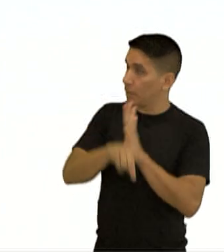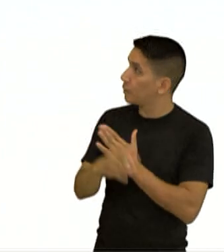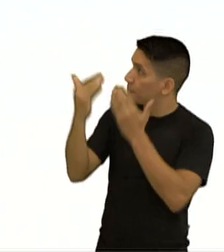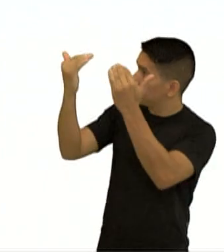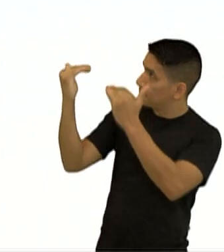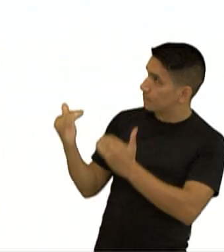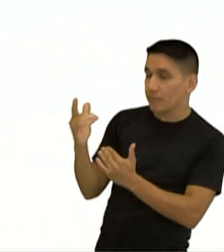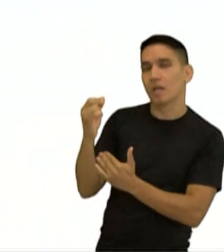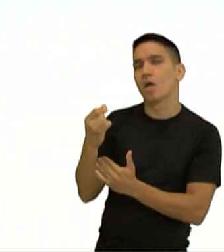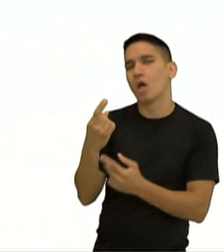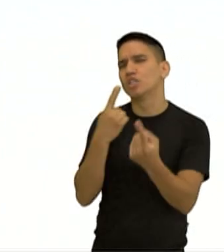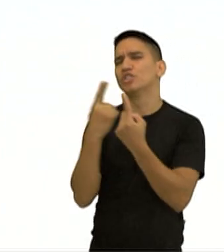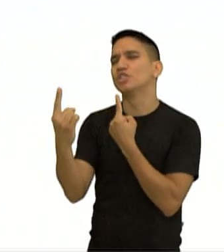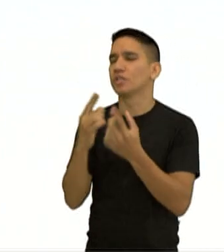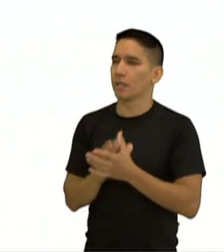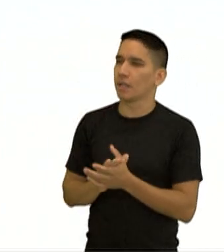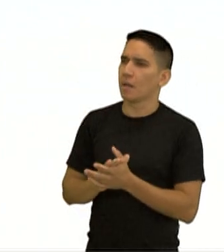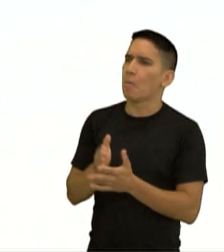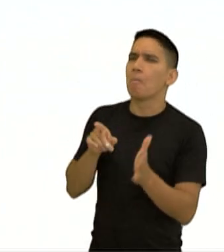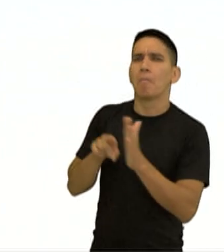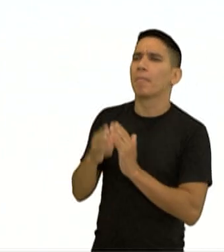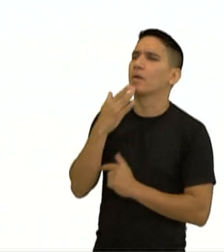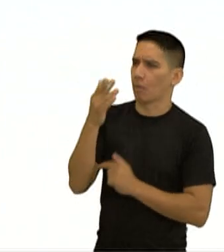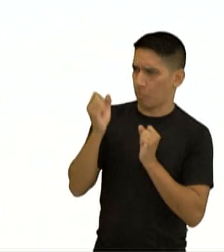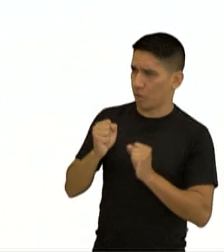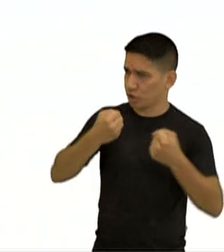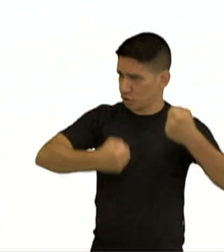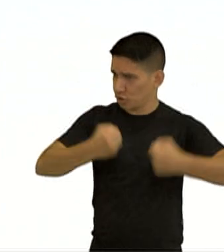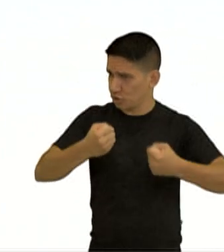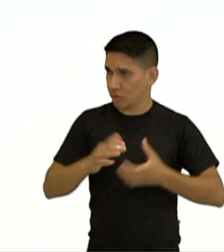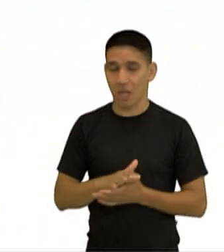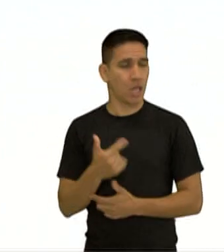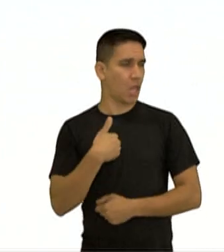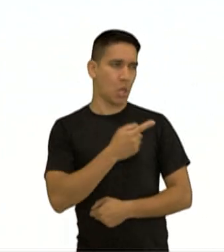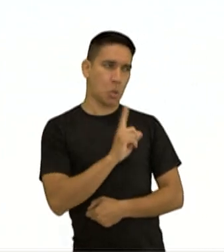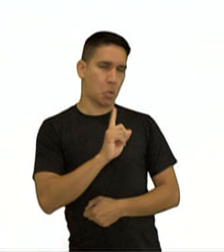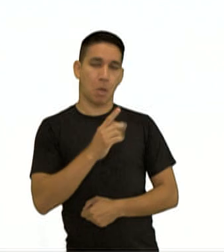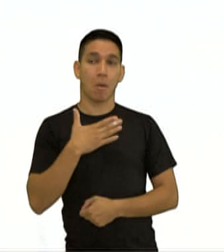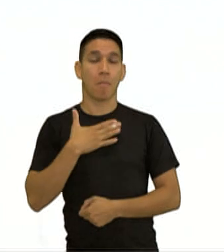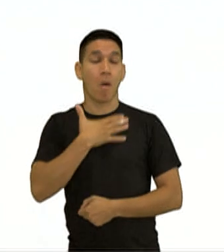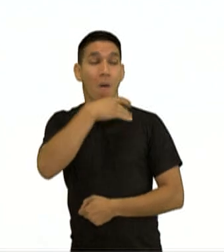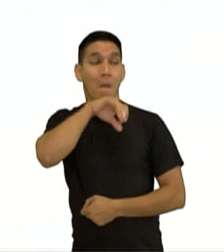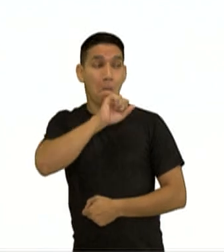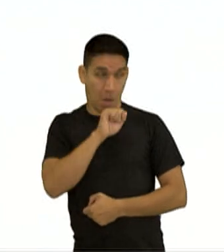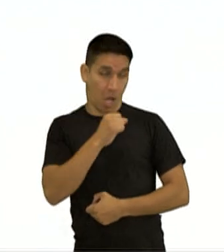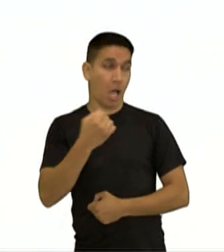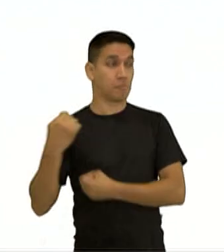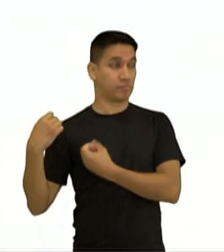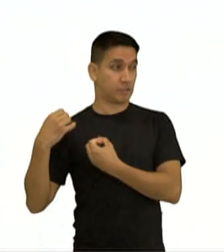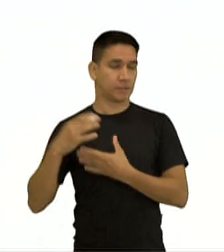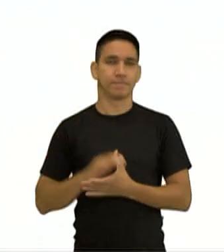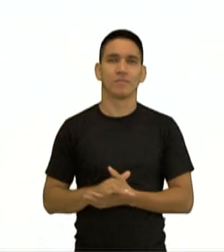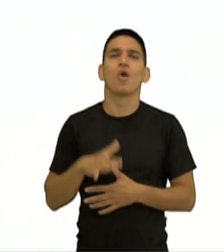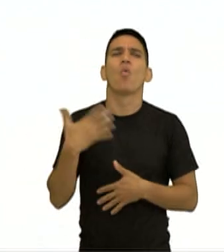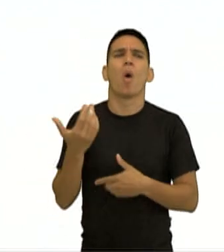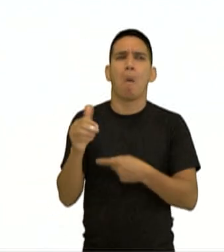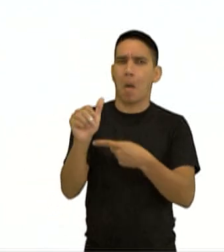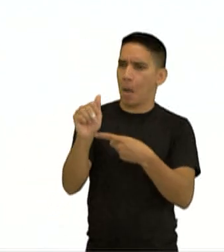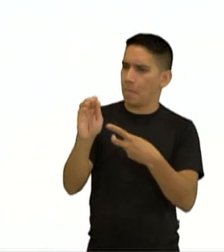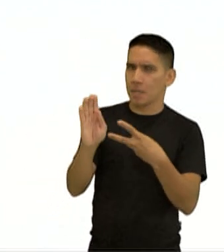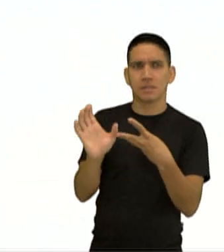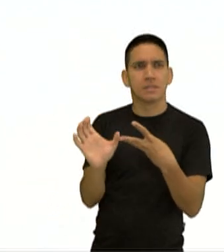diálogo, você pode dirigir? Não, eu não. Meu pai está me ensinando. Qual das alternativas nós